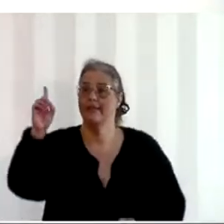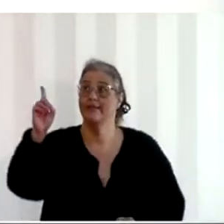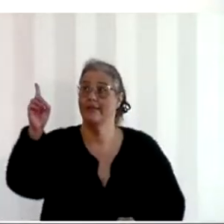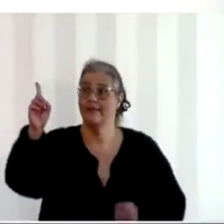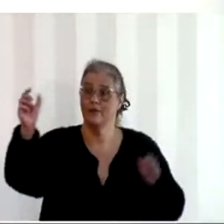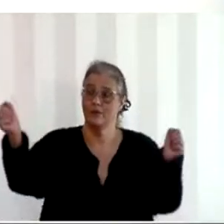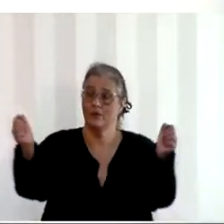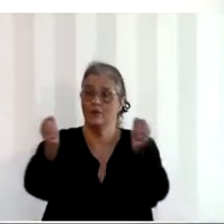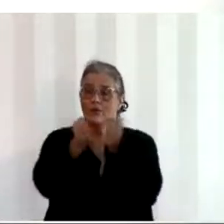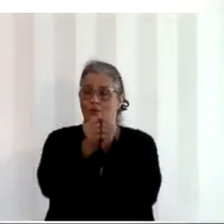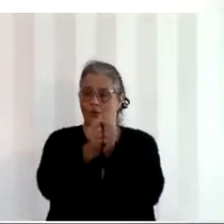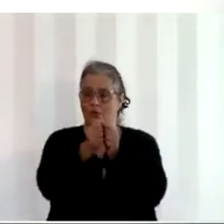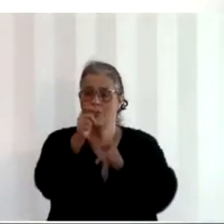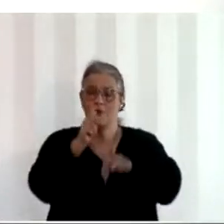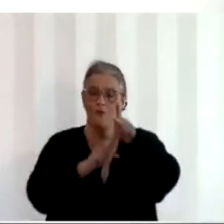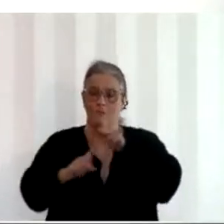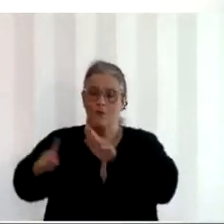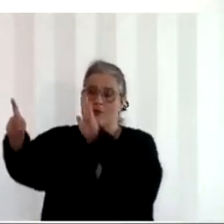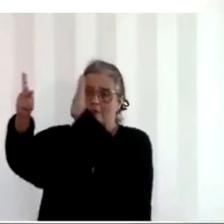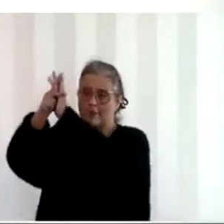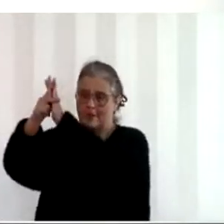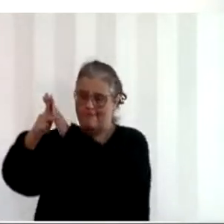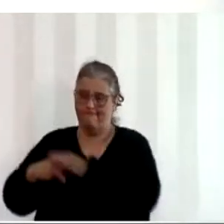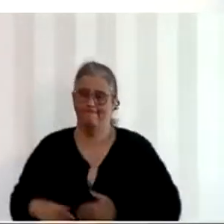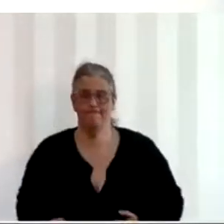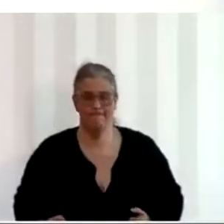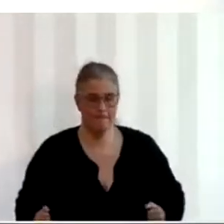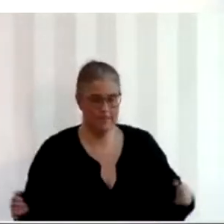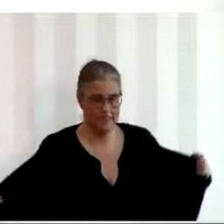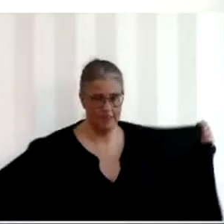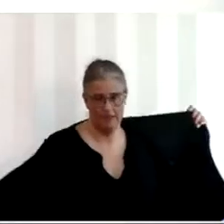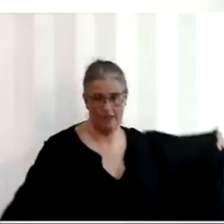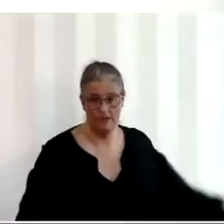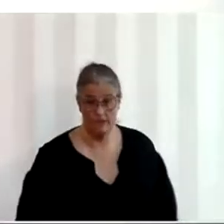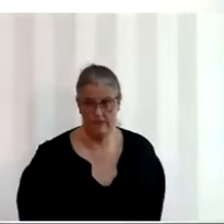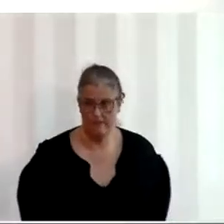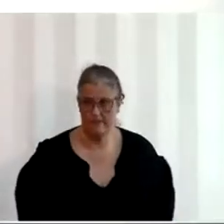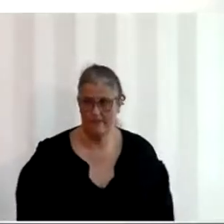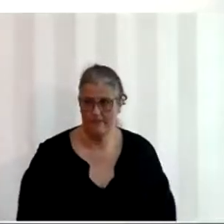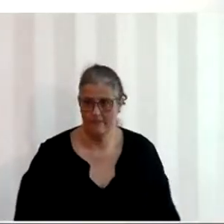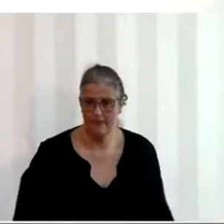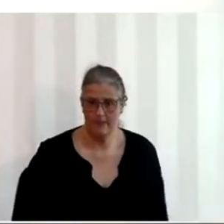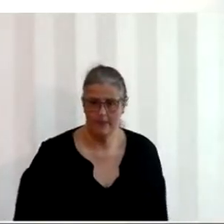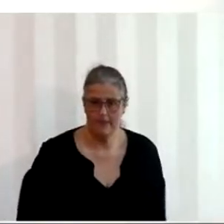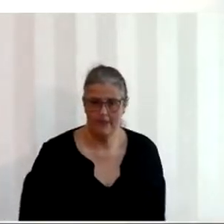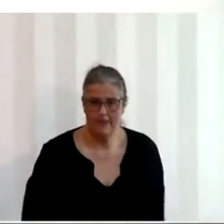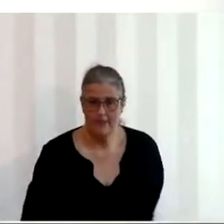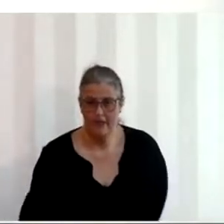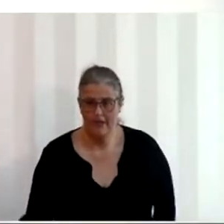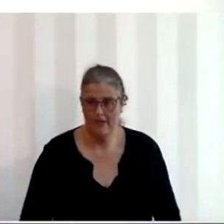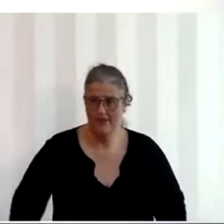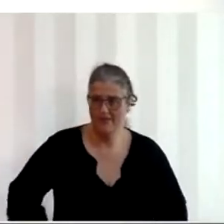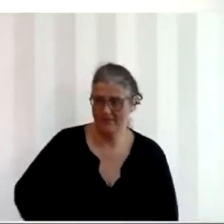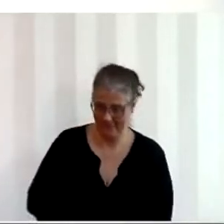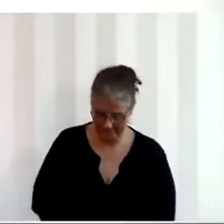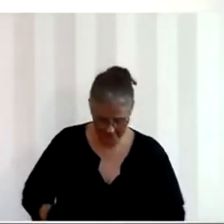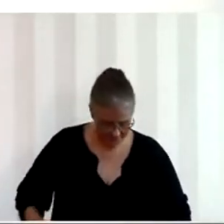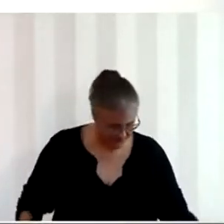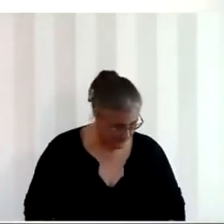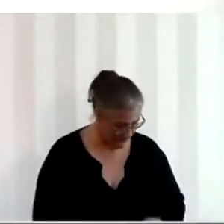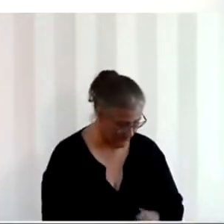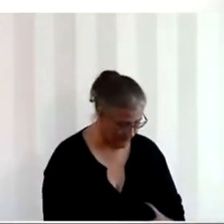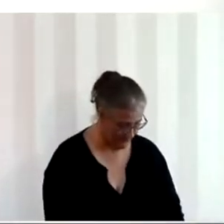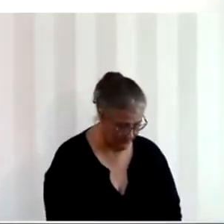presente com o seu povo. Quero me dirigir primeiro às nossas crianças. Crianças, além do desenho que